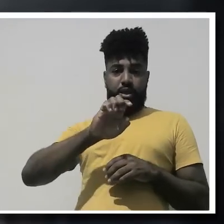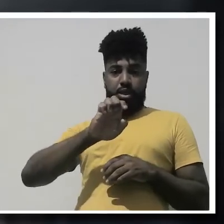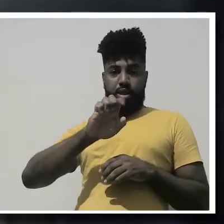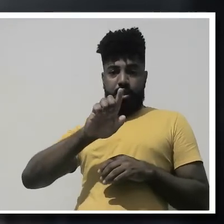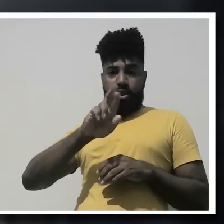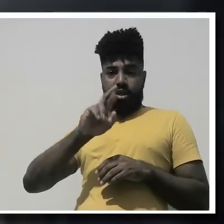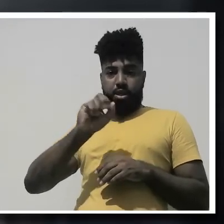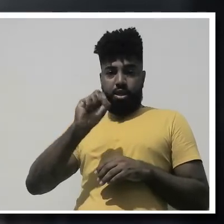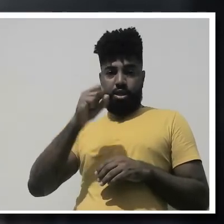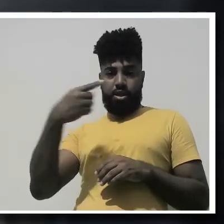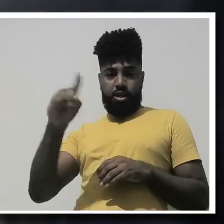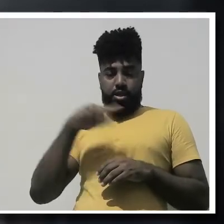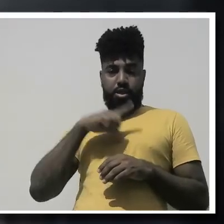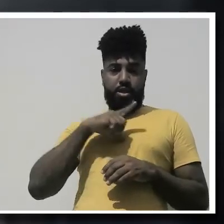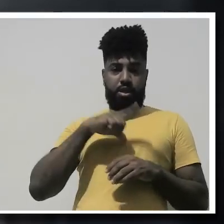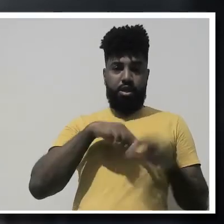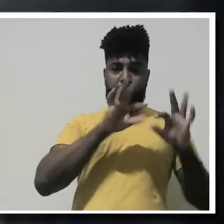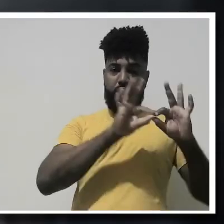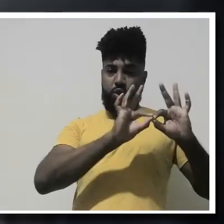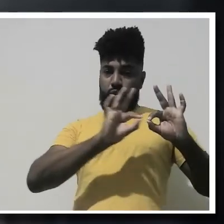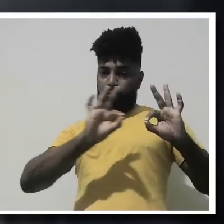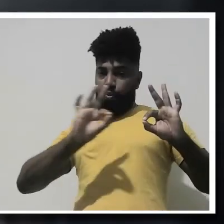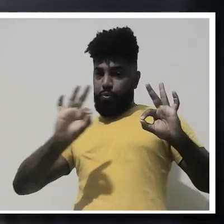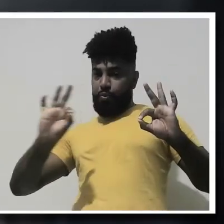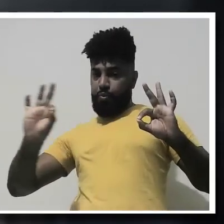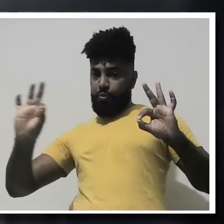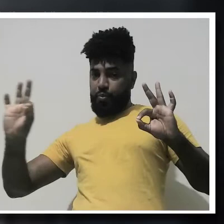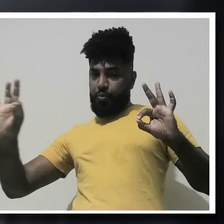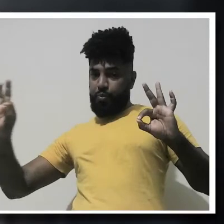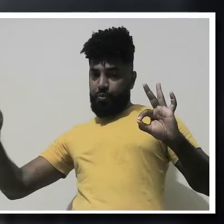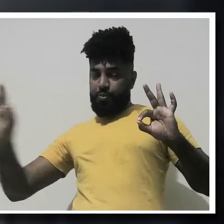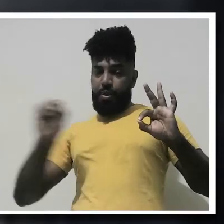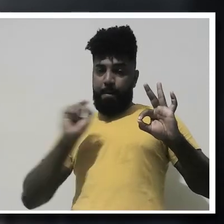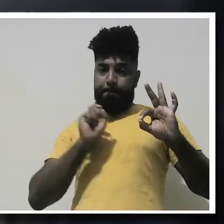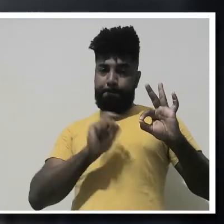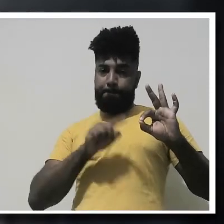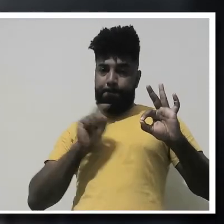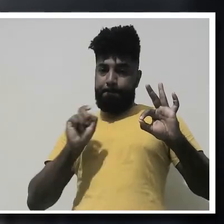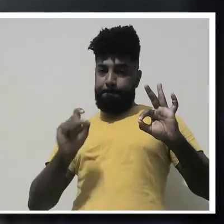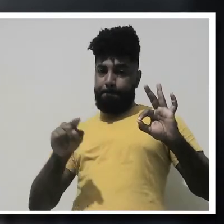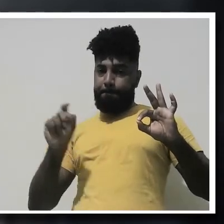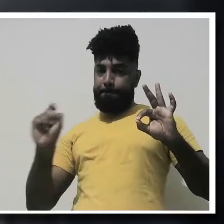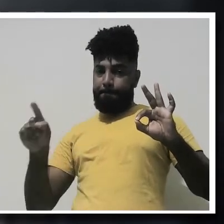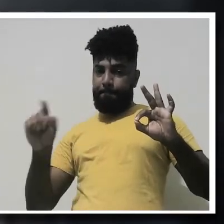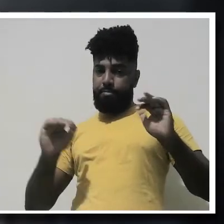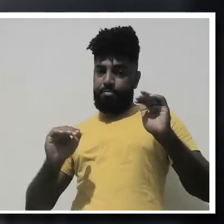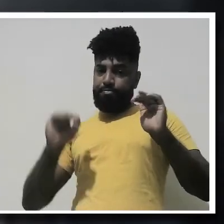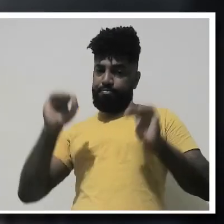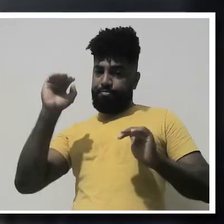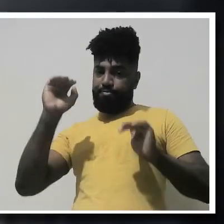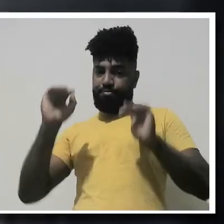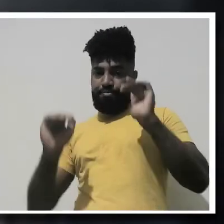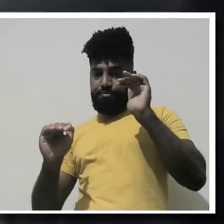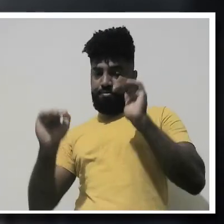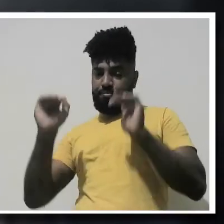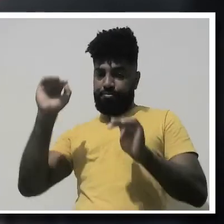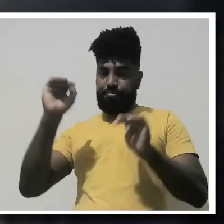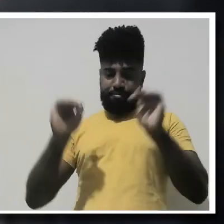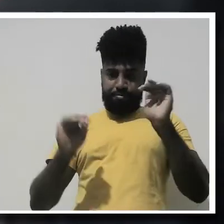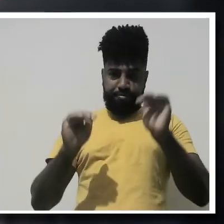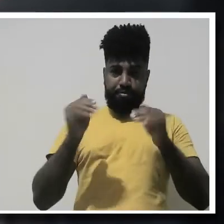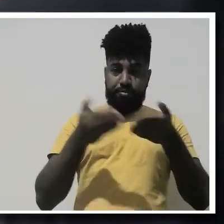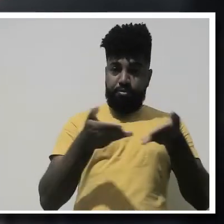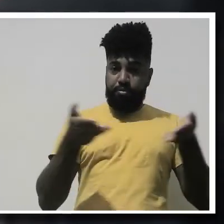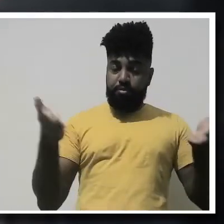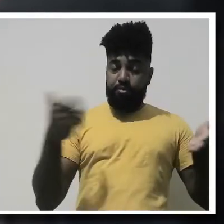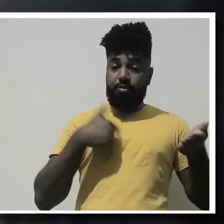basicamente a gente traçar uma reta que vai tentar se aproximar de todos esses pontos. Claro que um ponto ou outro vai ficar mais para cima ou mais para baixo dessa reta,